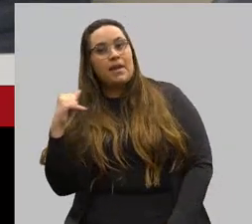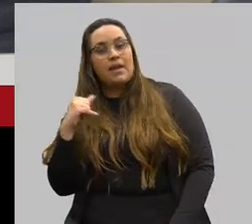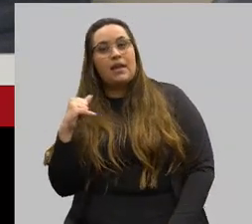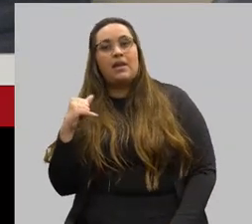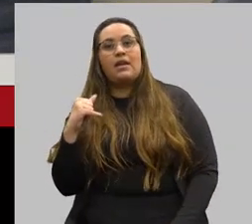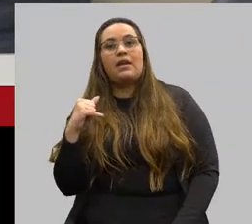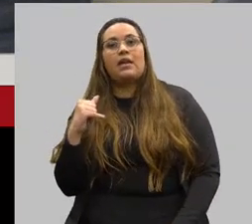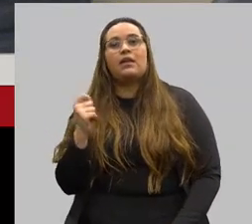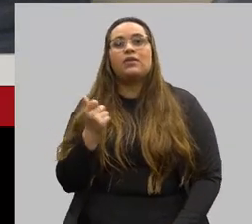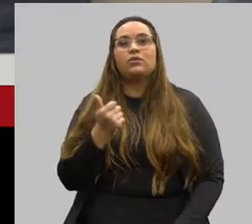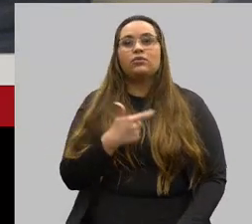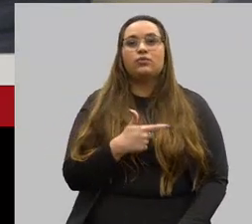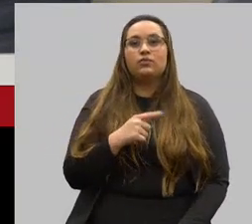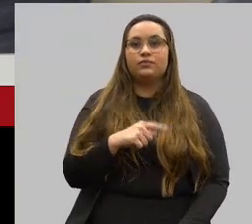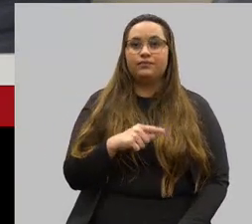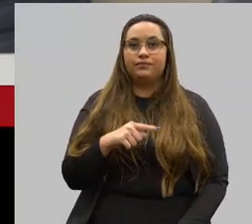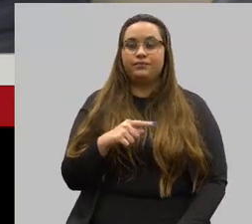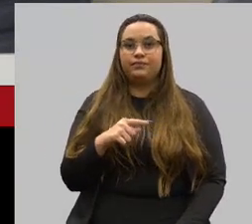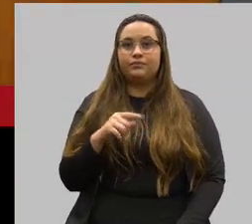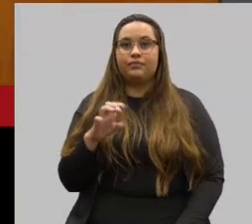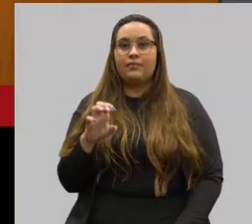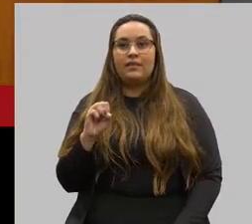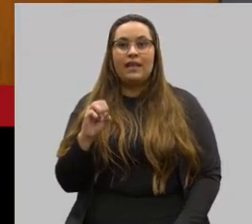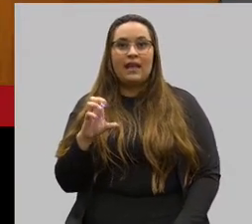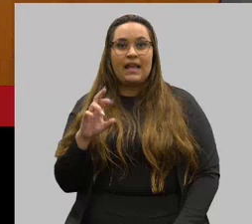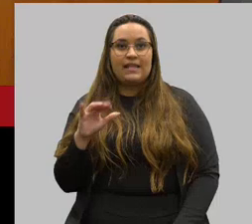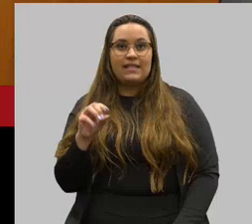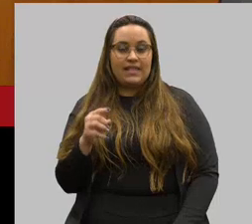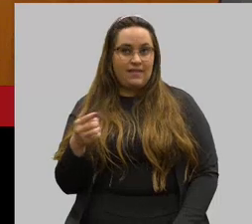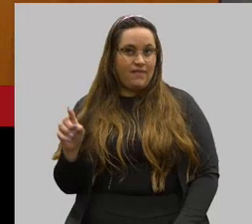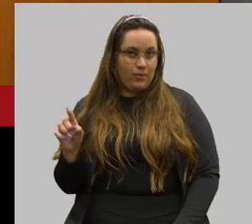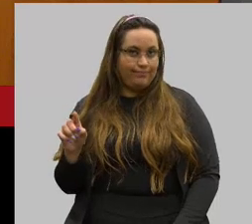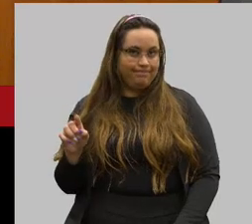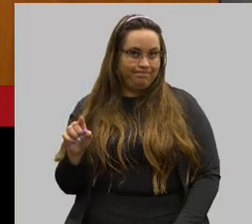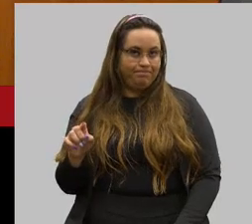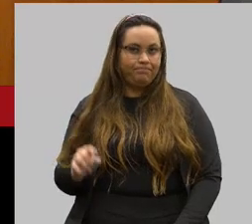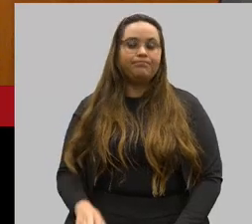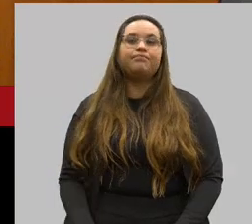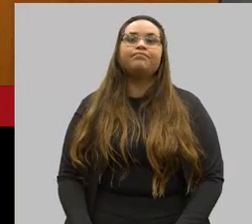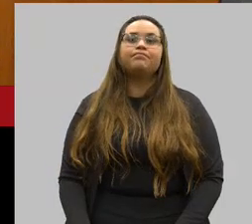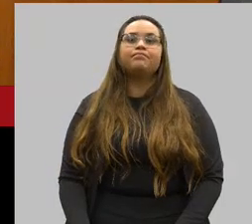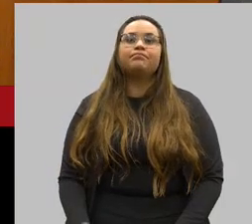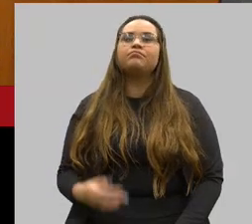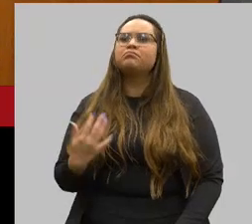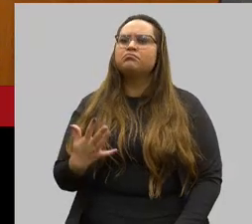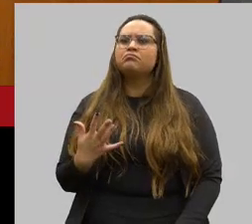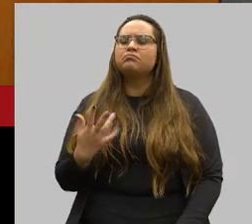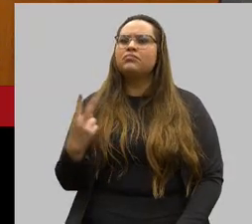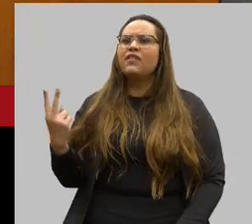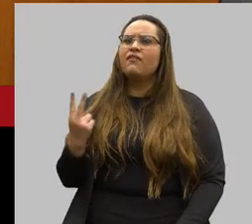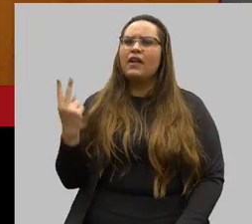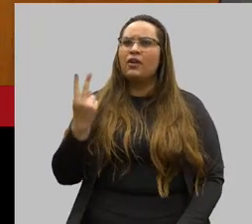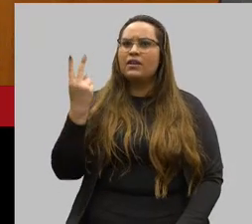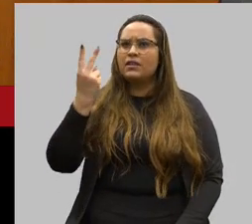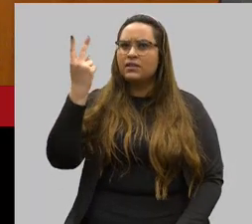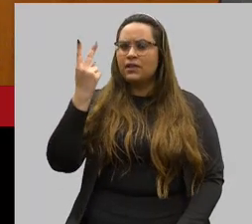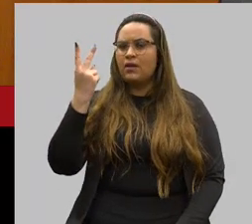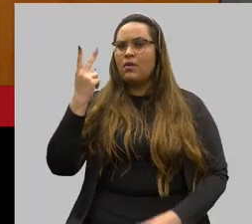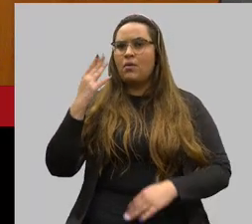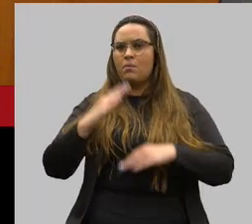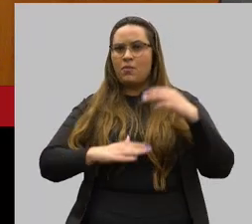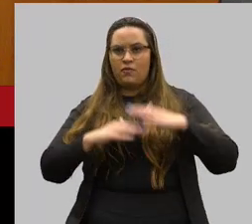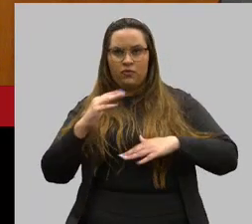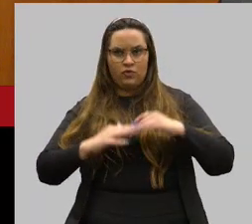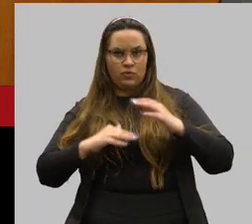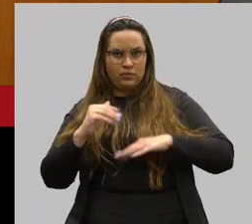de escrivão de polícia Ok em relação à valorização profissional D Leticia eh